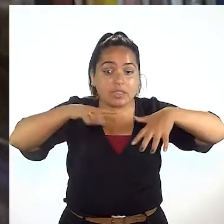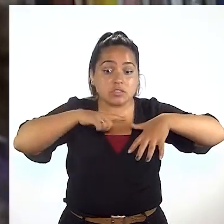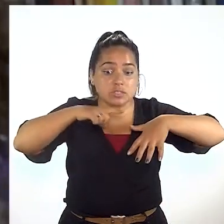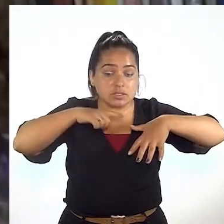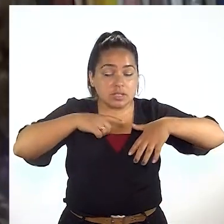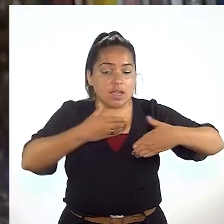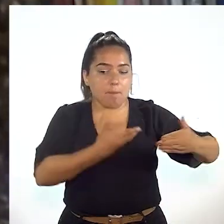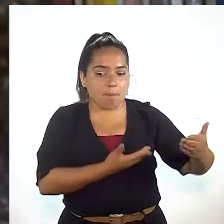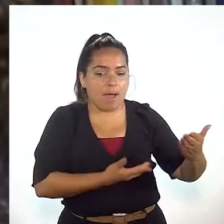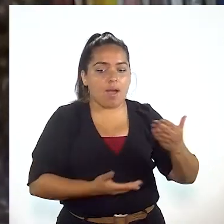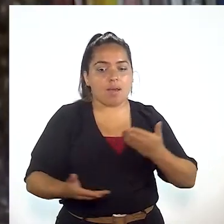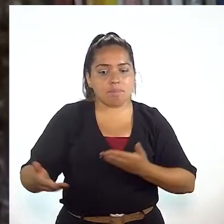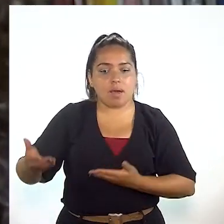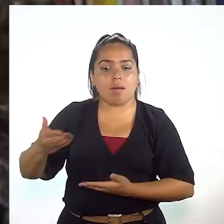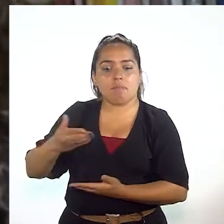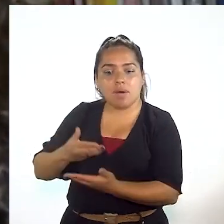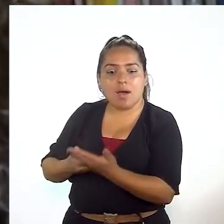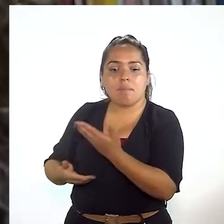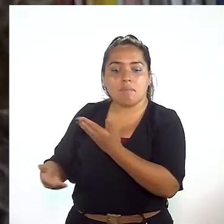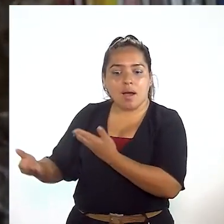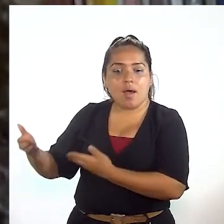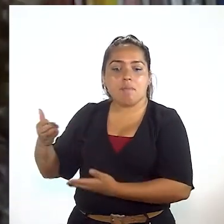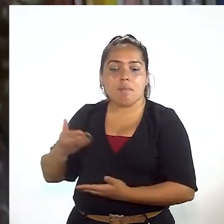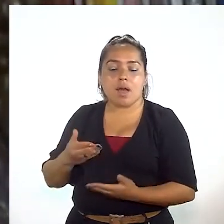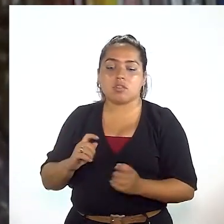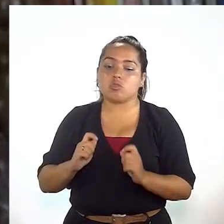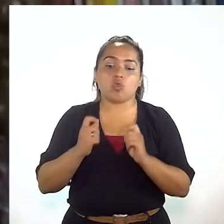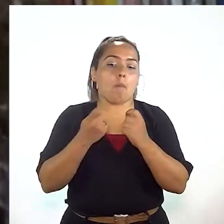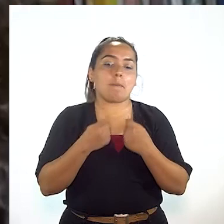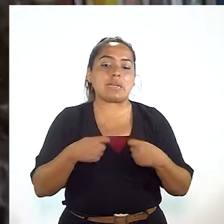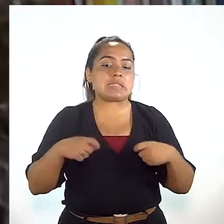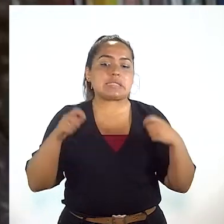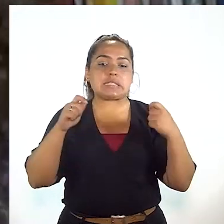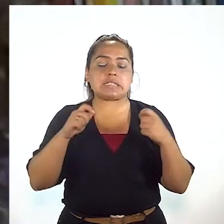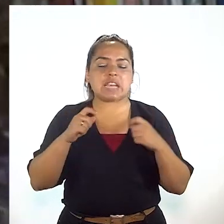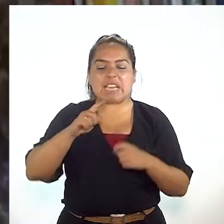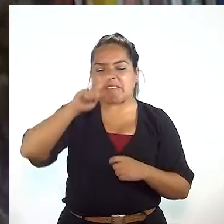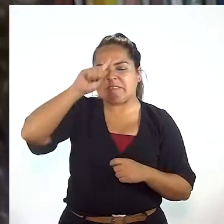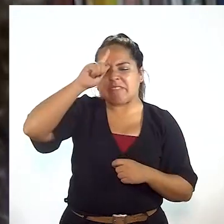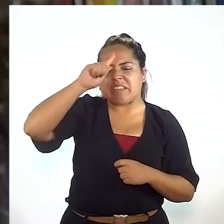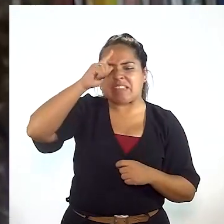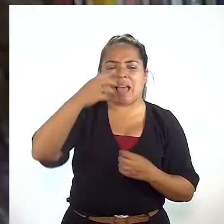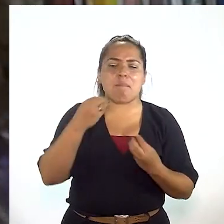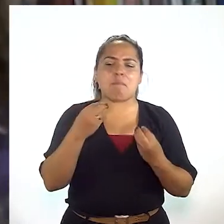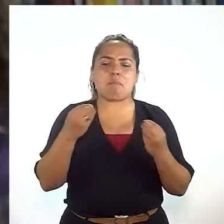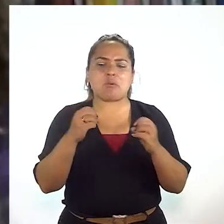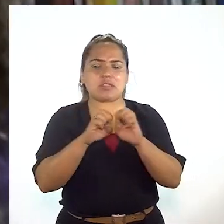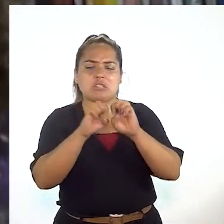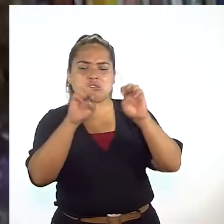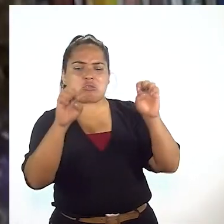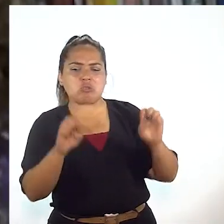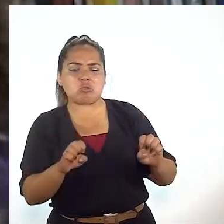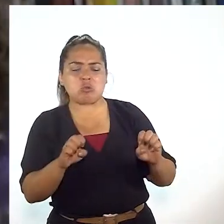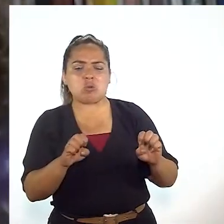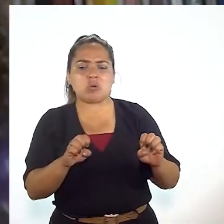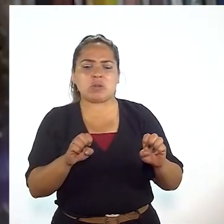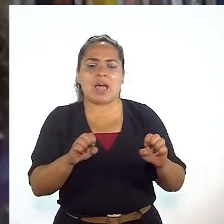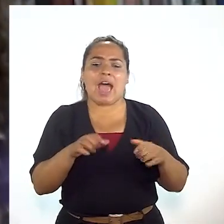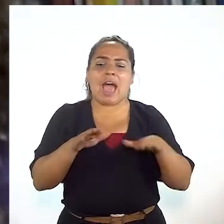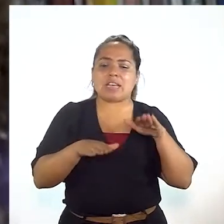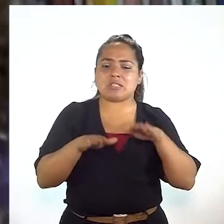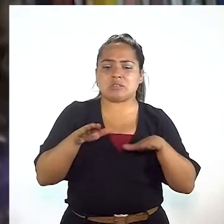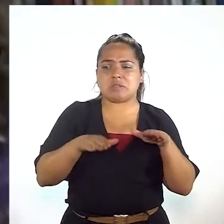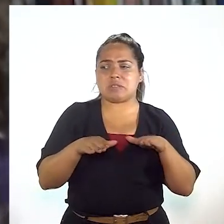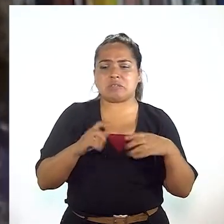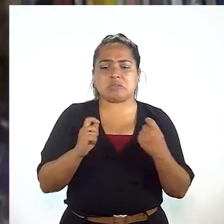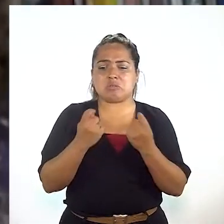isso pode ainda... Então, assim, a rede é tudo, a colaboração é tudo, o compartilhamento, a gente não precisa ficar criando